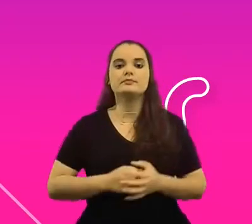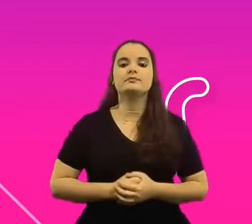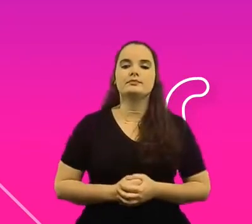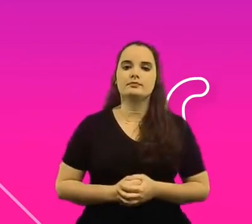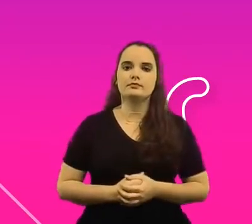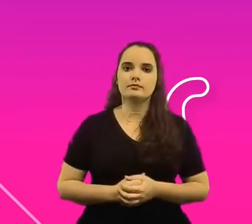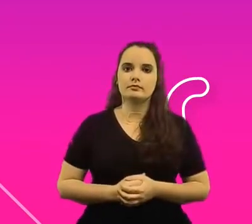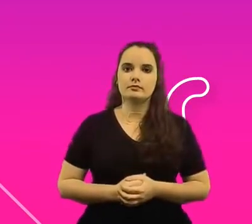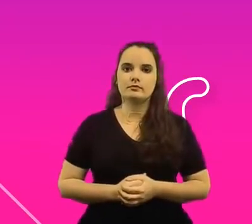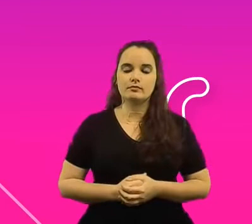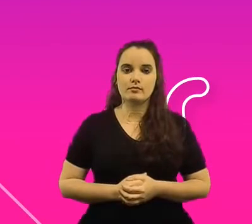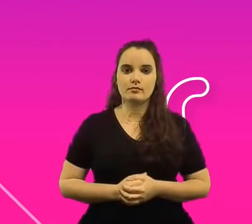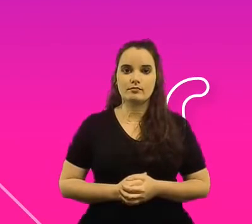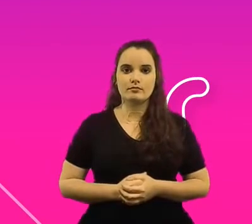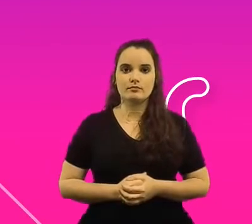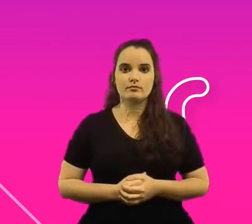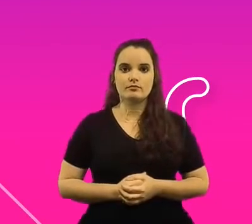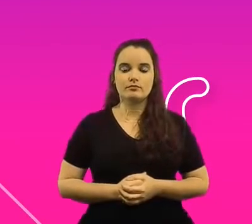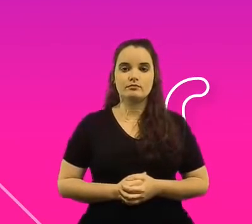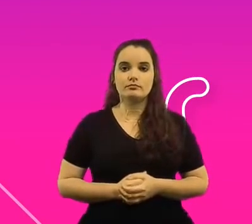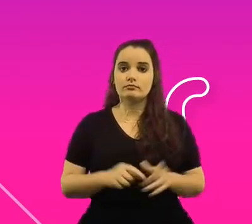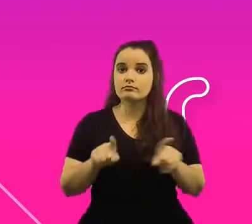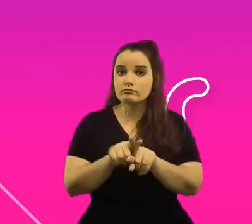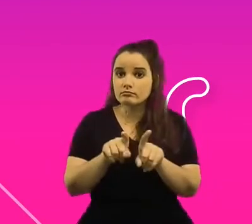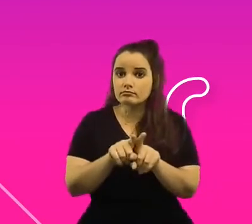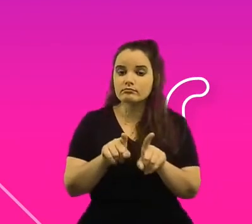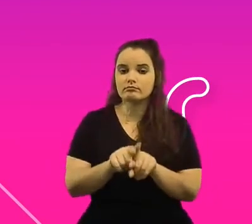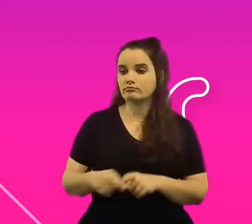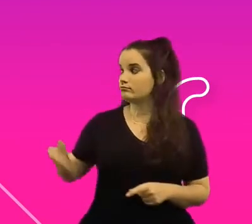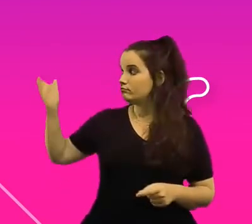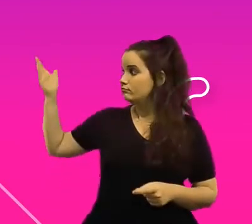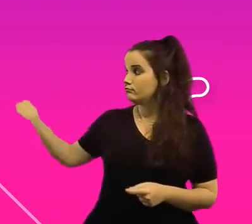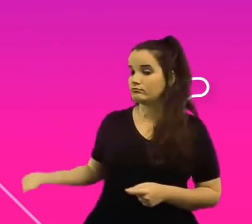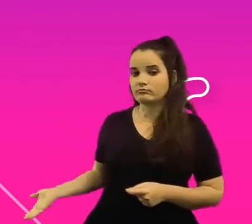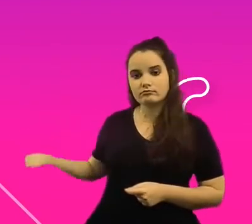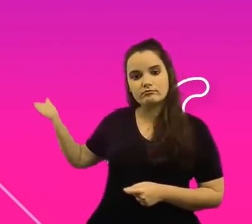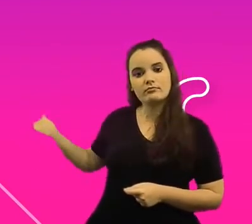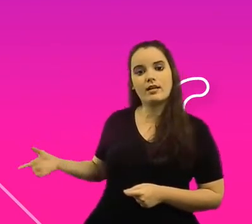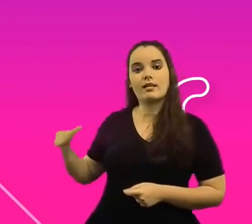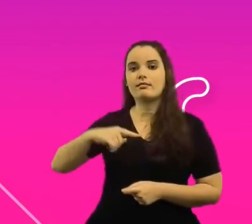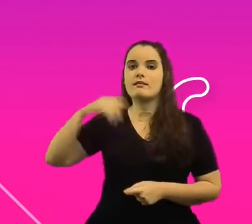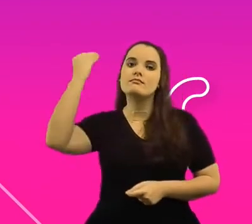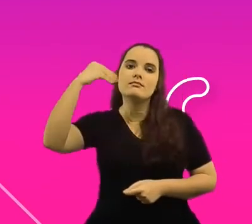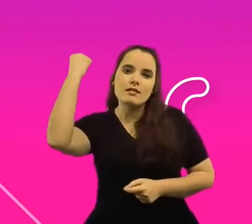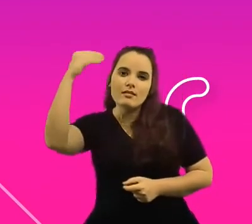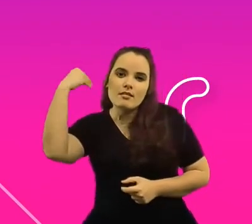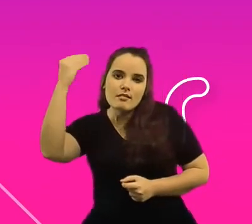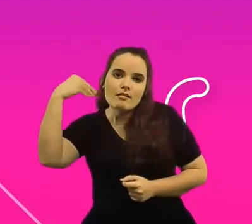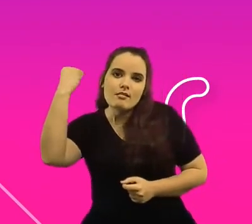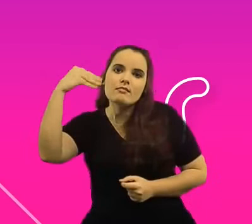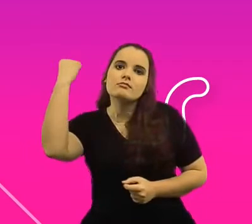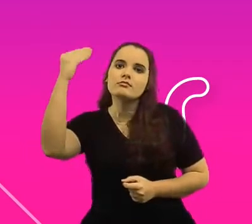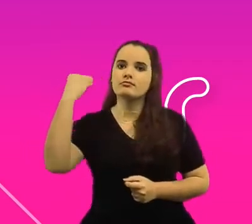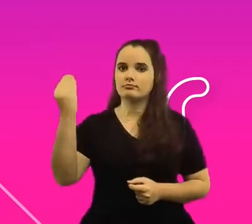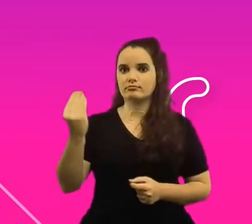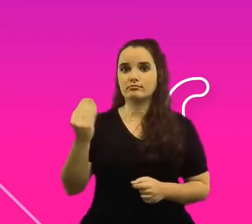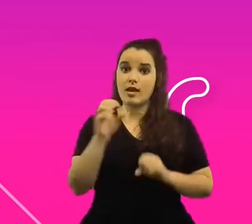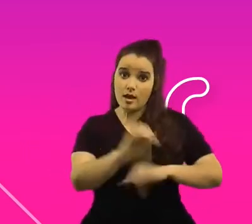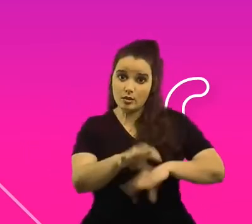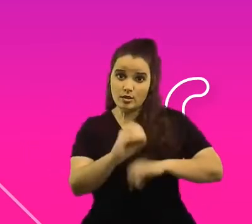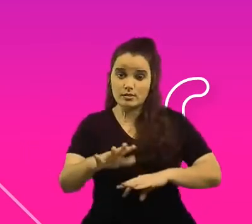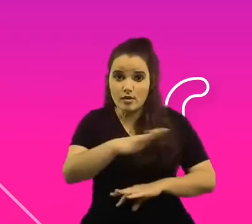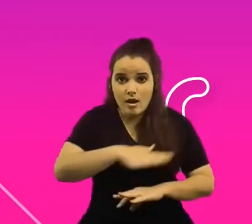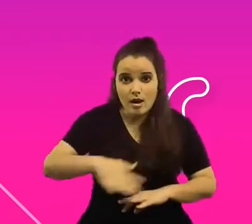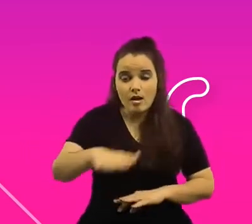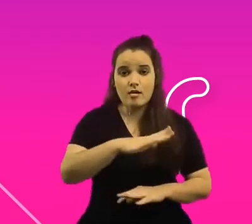Vocês vão com tranquilidade poder aqui ler a nossa experiência de educação em dados, que a